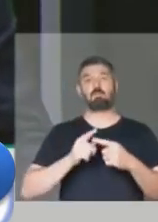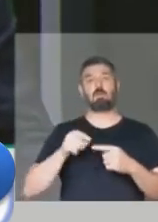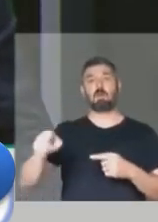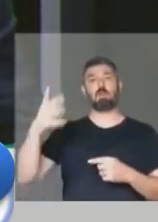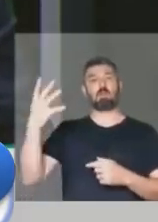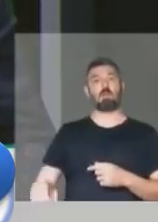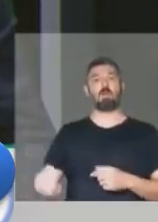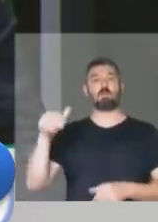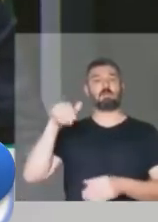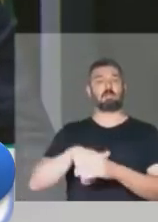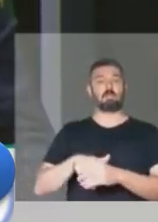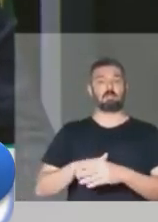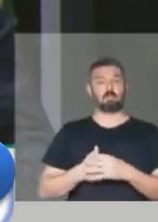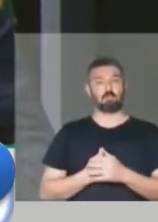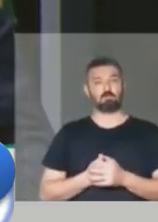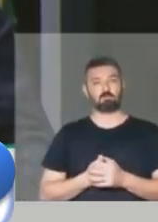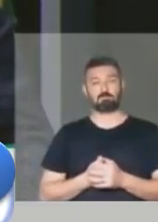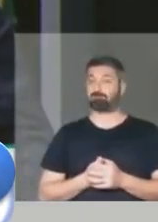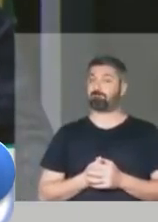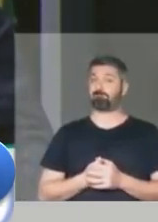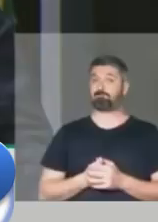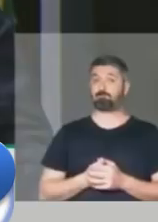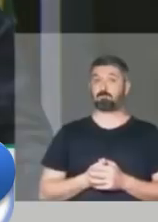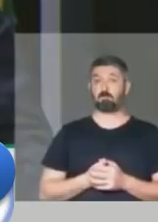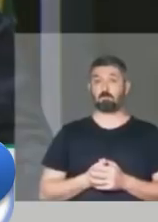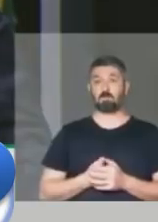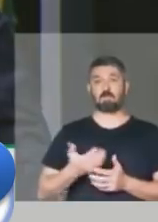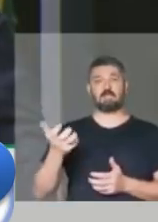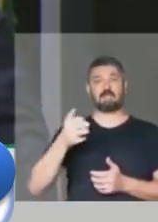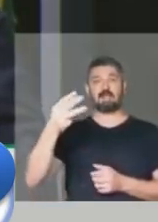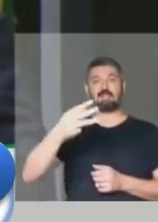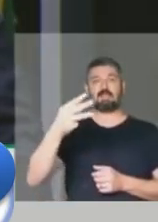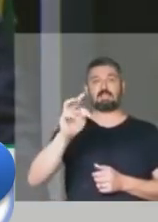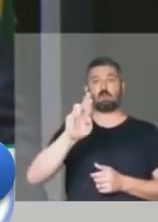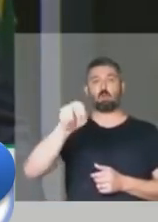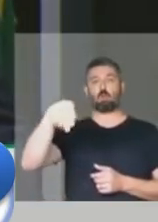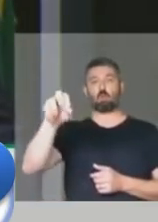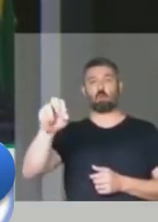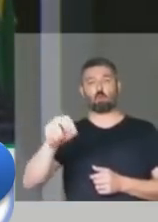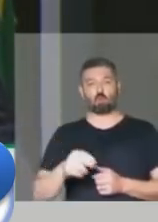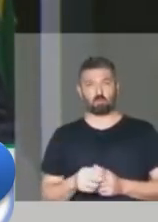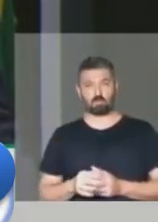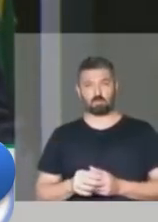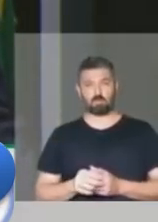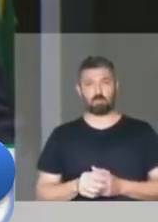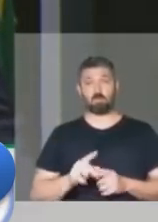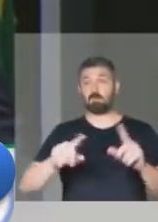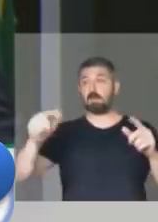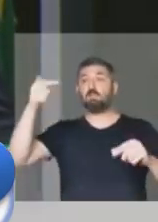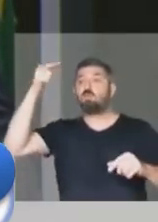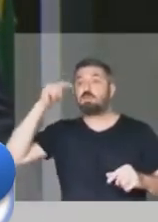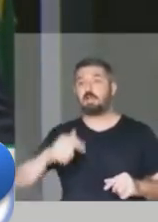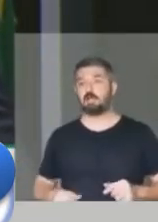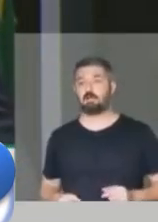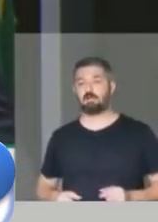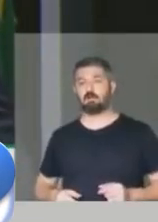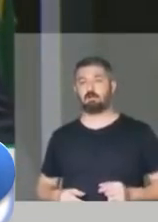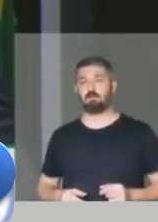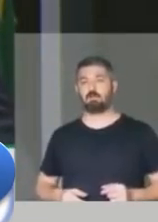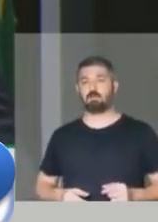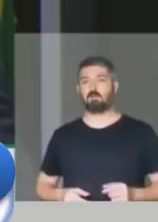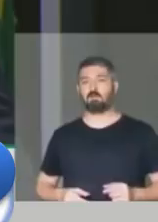aceitam o resultado das eleições. Querem um terceiro turno das eleições. E não vão ter esse terceiro turno das